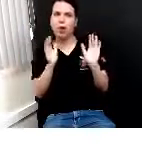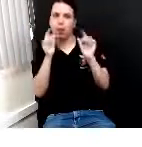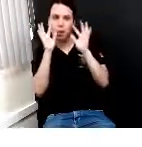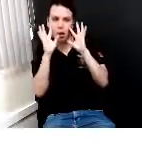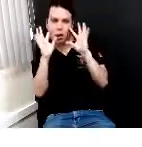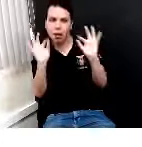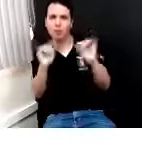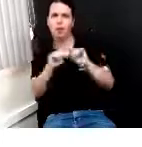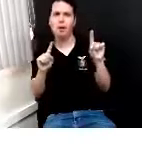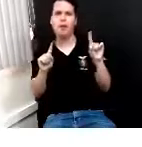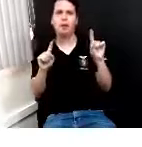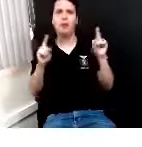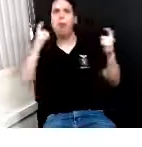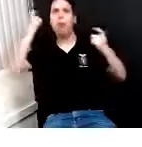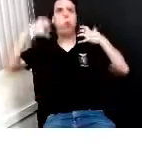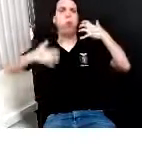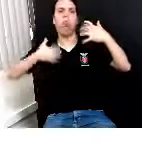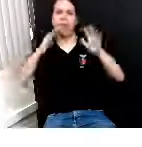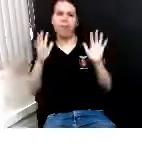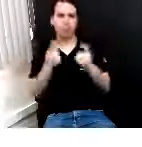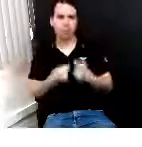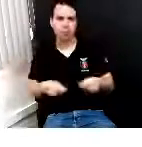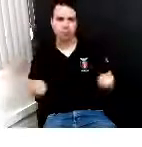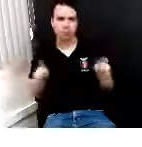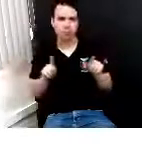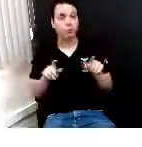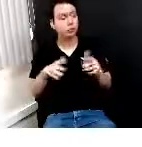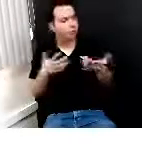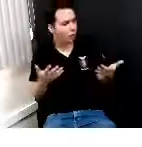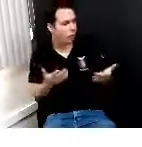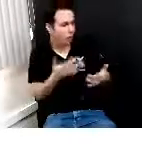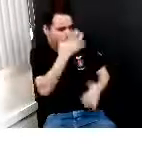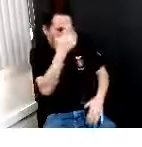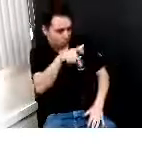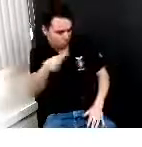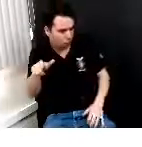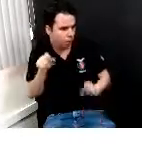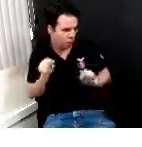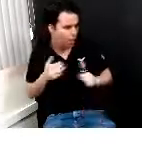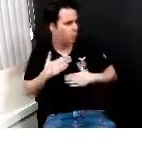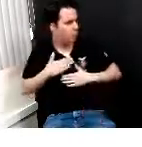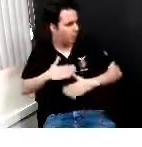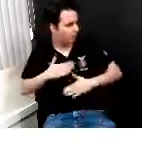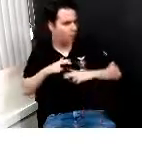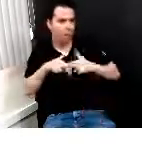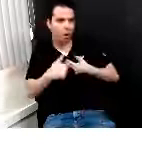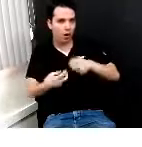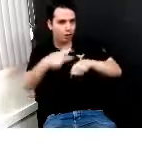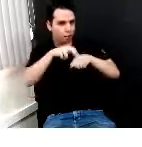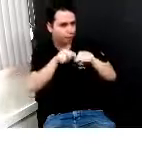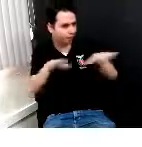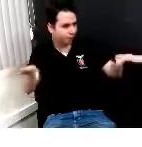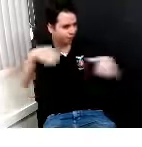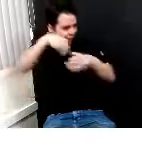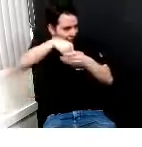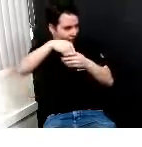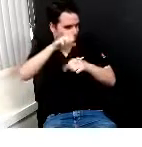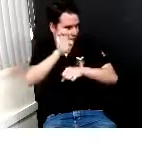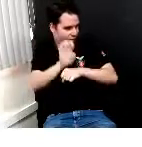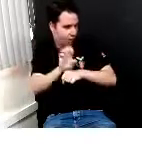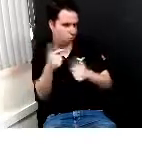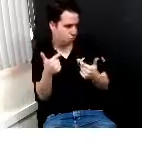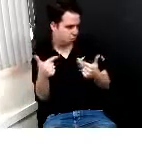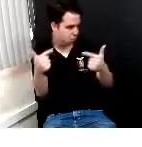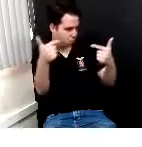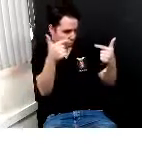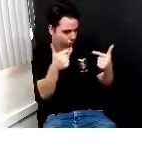assim, o ponto é, as pessoas podem ficar calmas, porque hoje não tem a circulação do vírus dentro do estado, só que ao mesmo